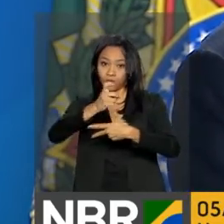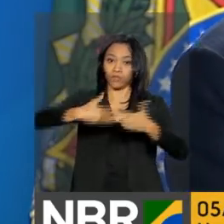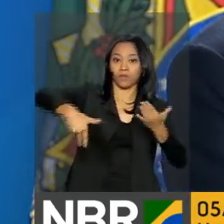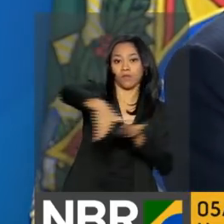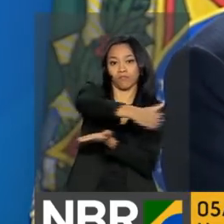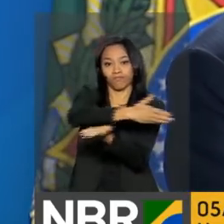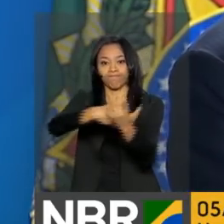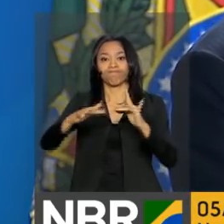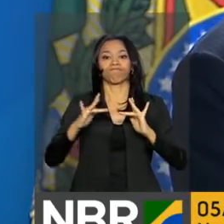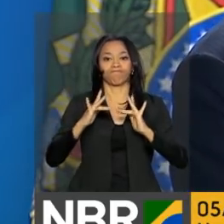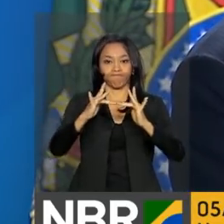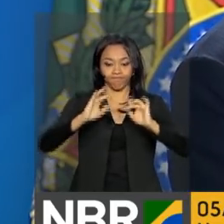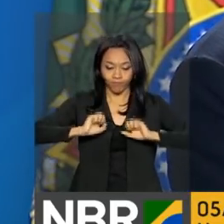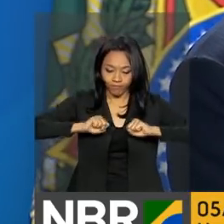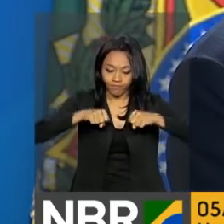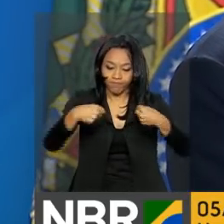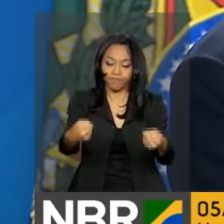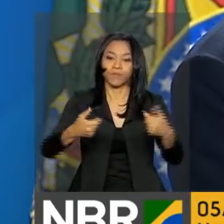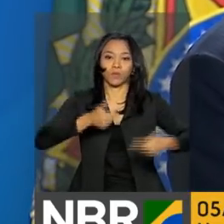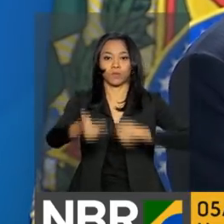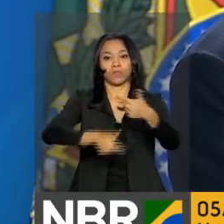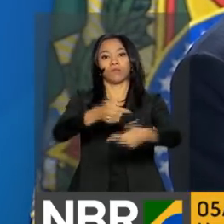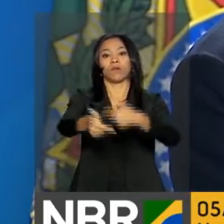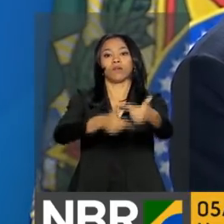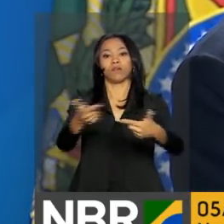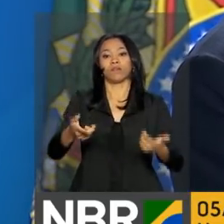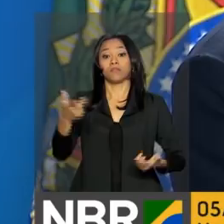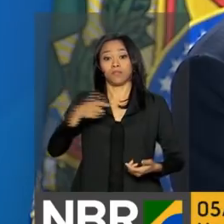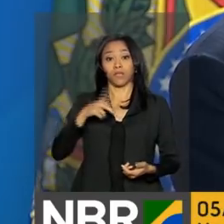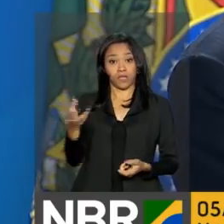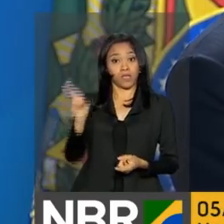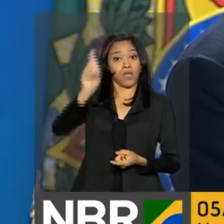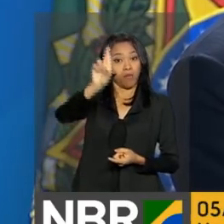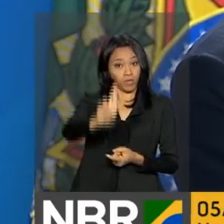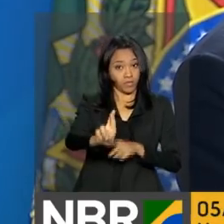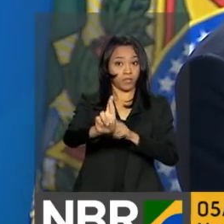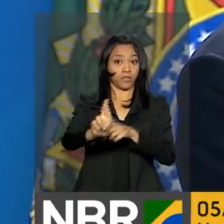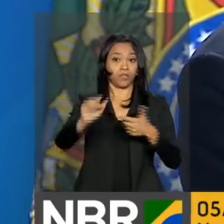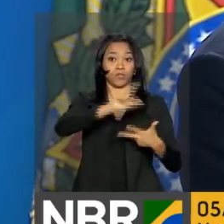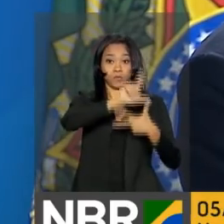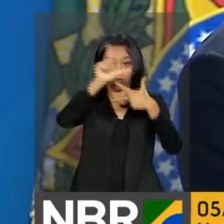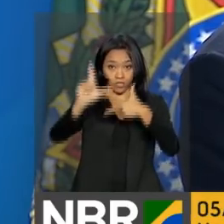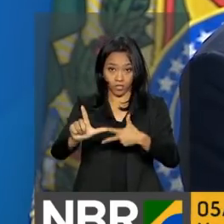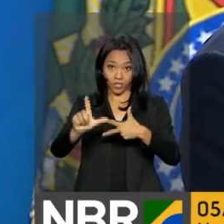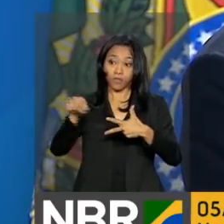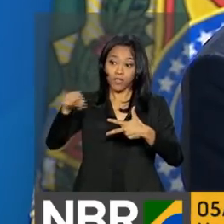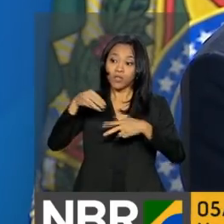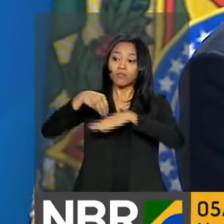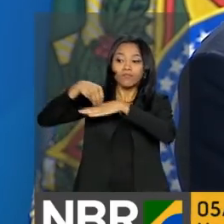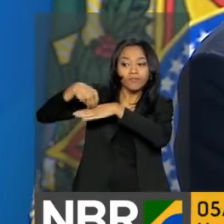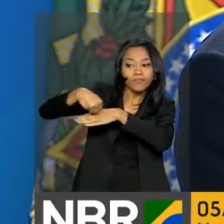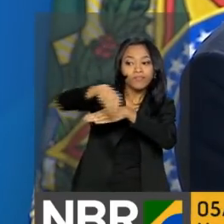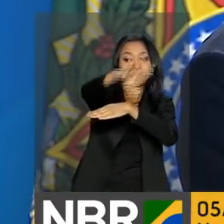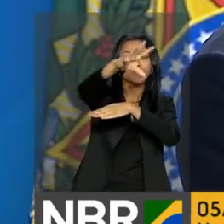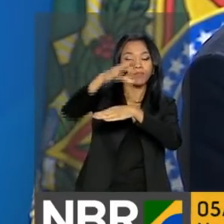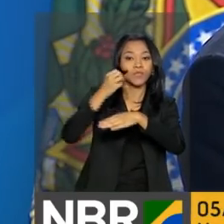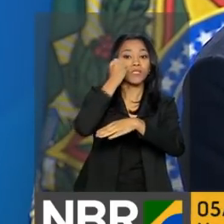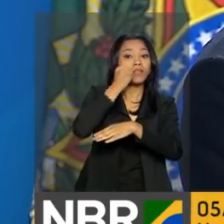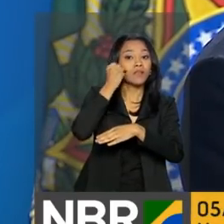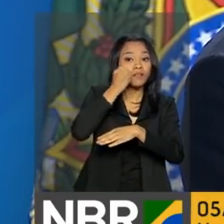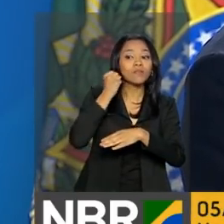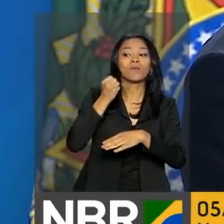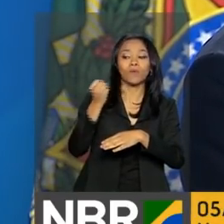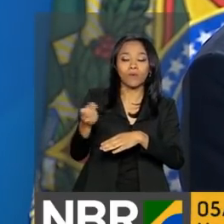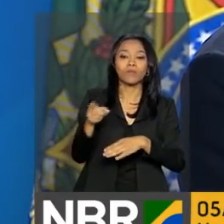júlio lopes como representante do legislativo e até peço que transmita também ao senador dário berger que trabalhou nessa